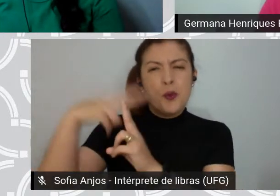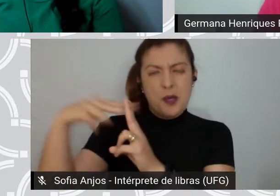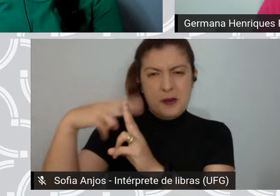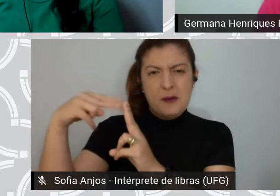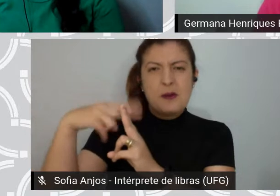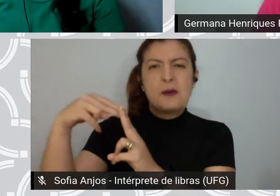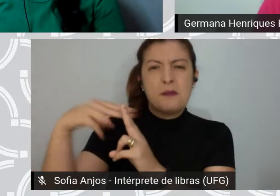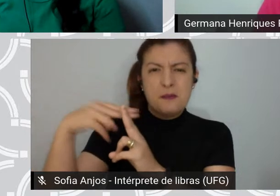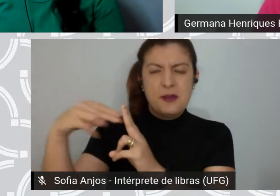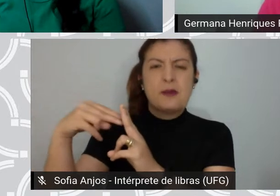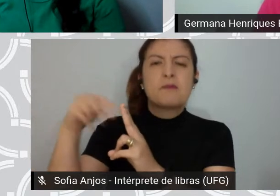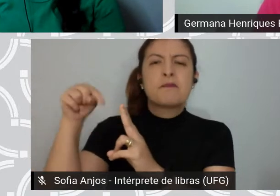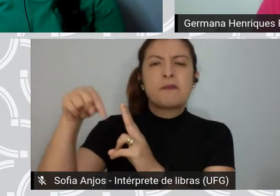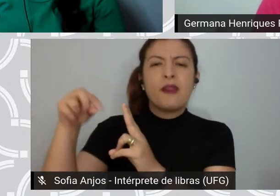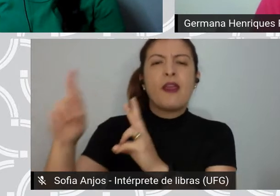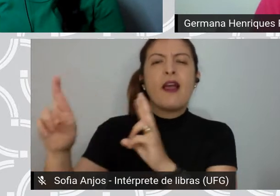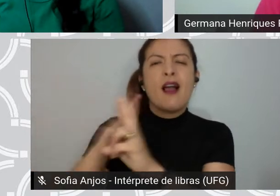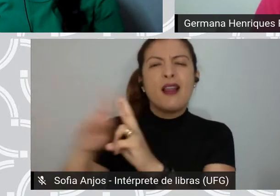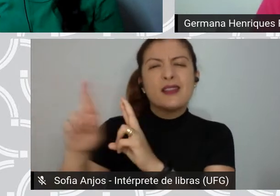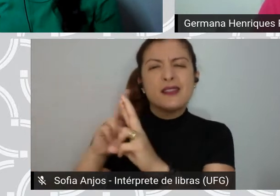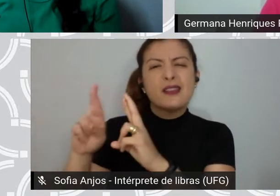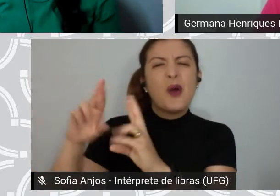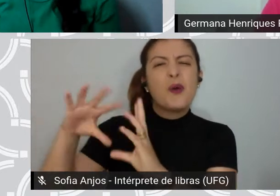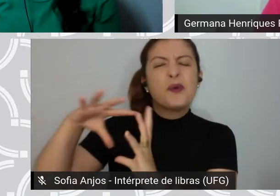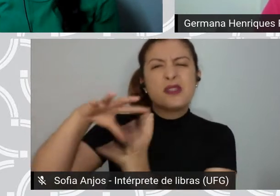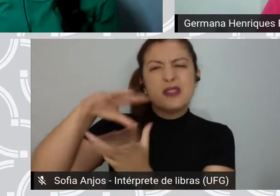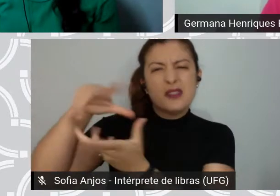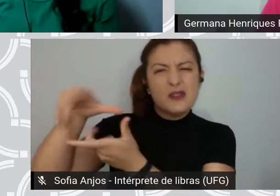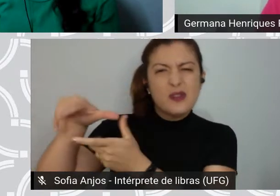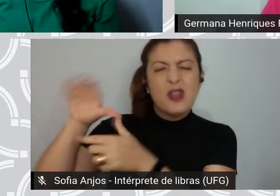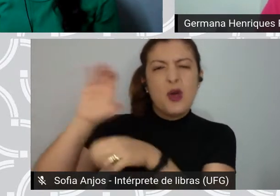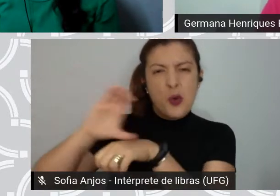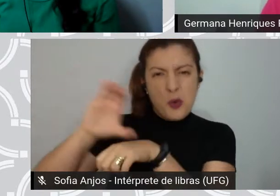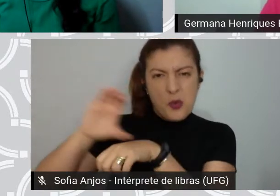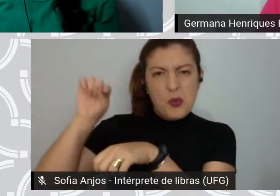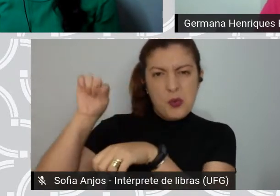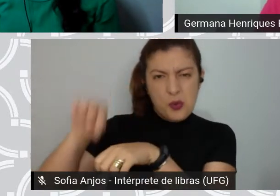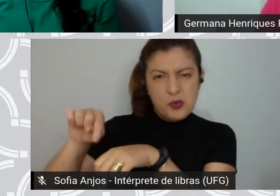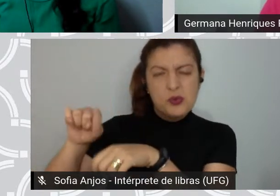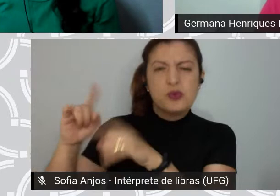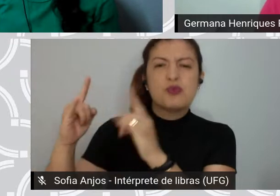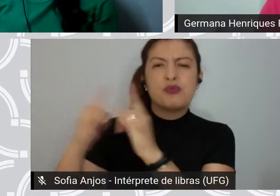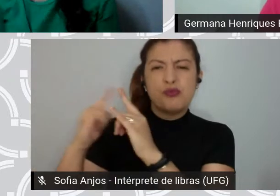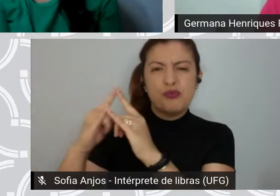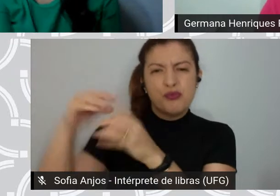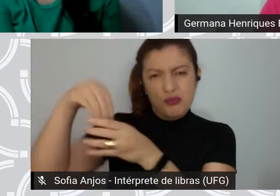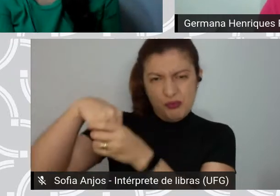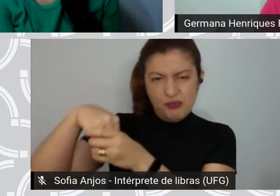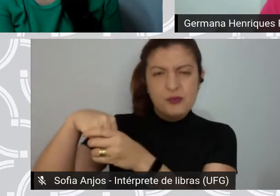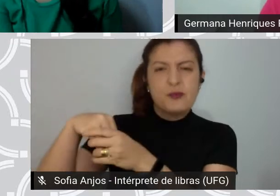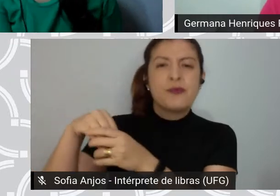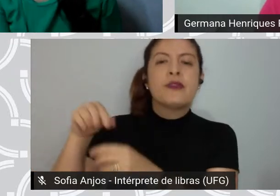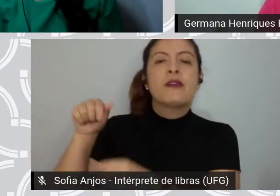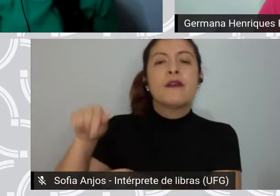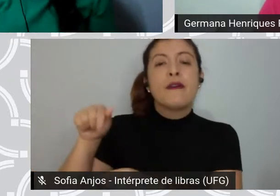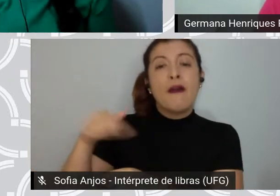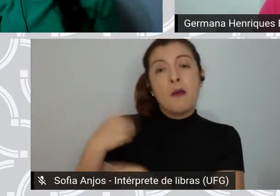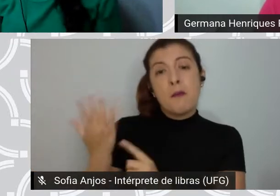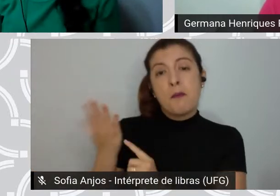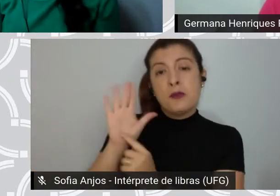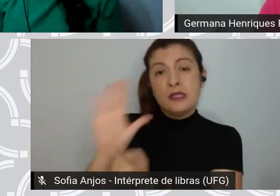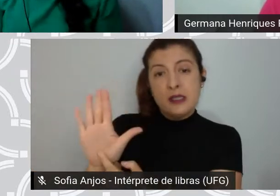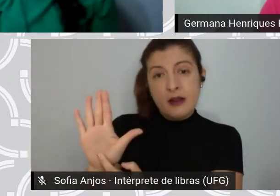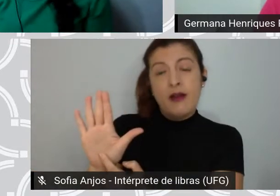sobre literatura e desigualdade, ele pediu para eu apresentar a minha pesquisa sobre Carolina de Jesus. Eu tive um imenso prazer